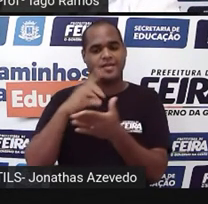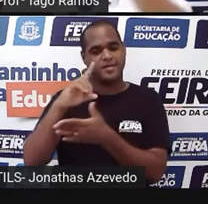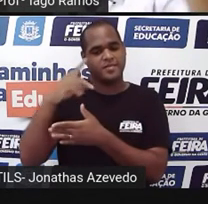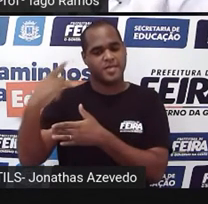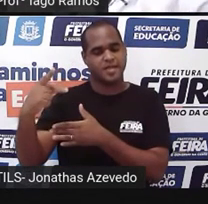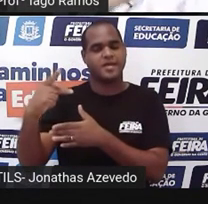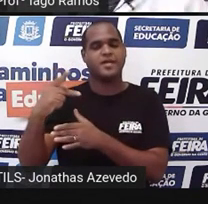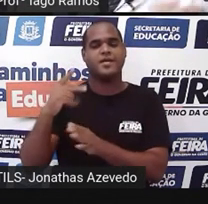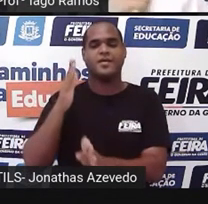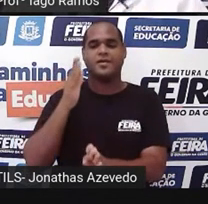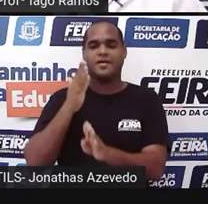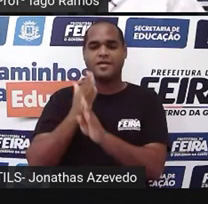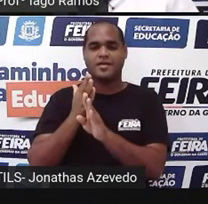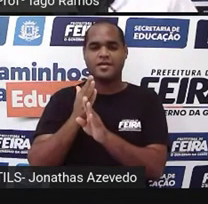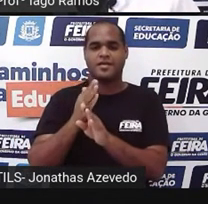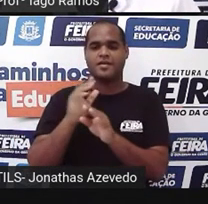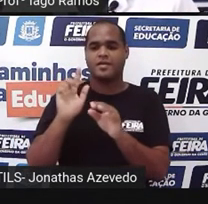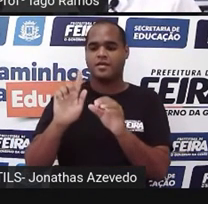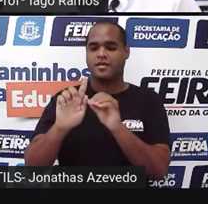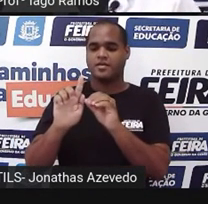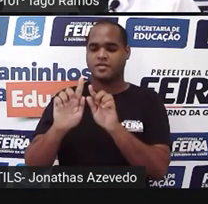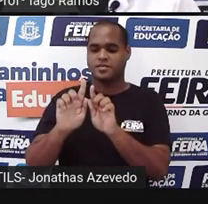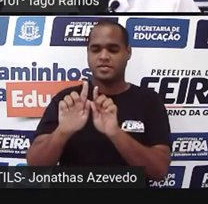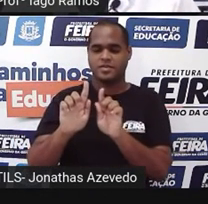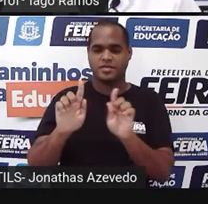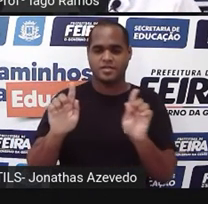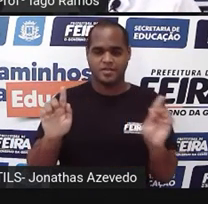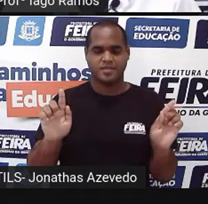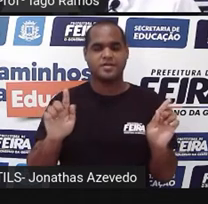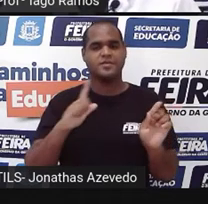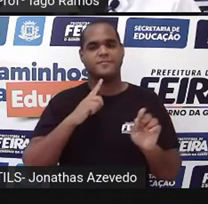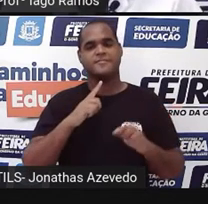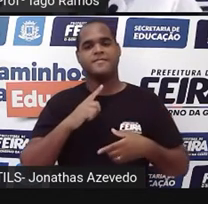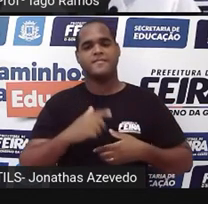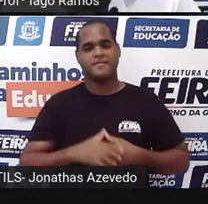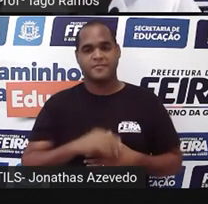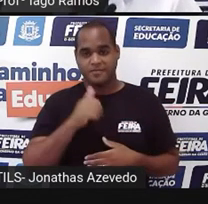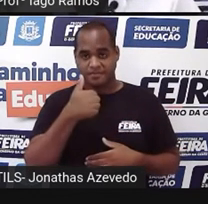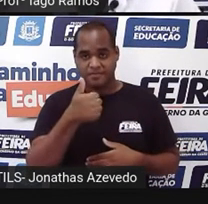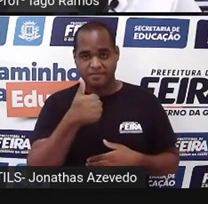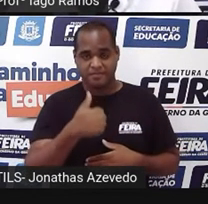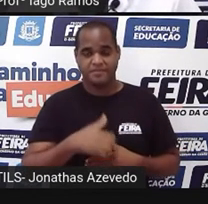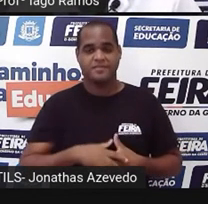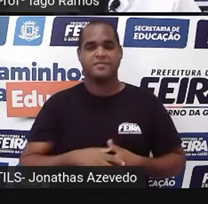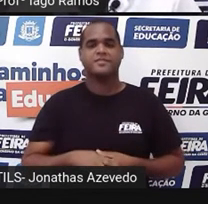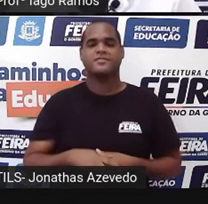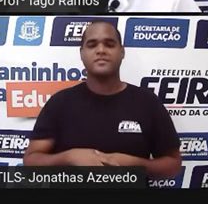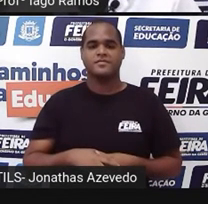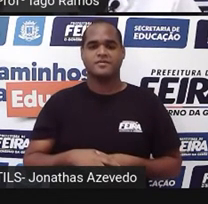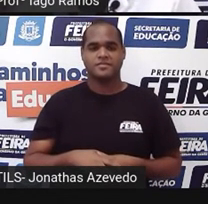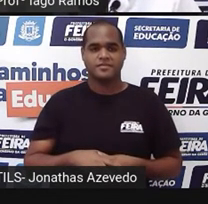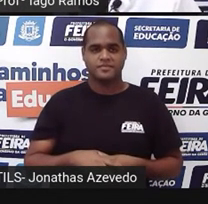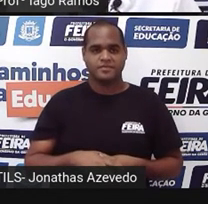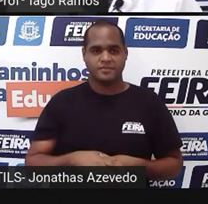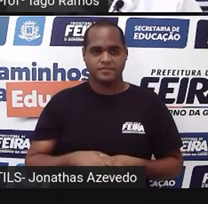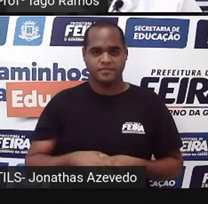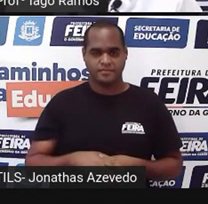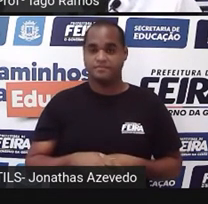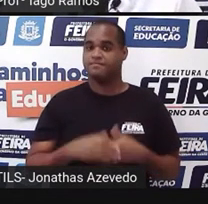dízima periódica para achar a fração que gerou ela ok é bom